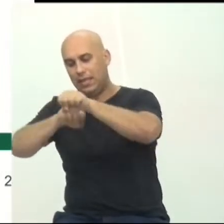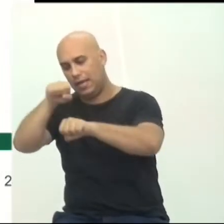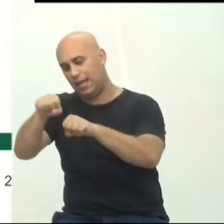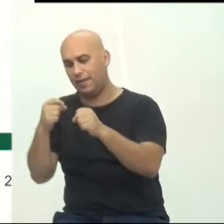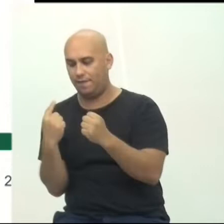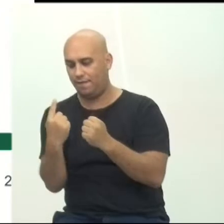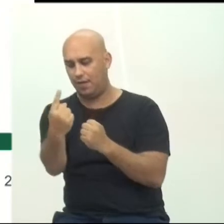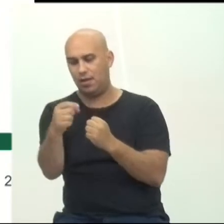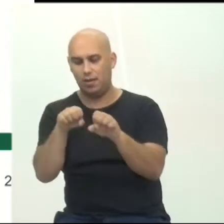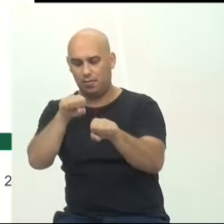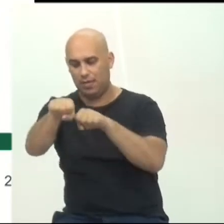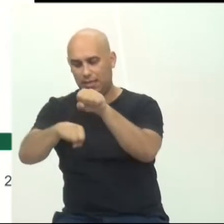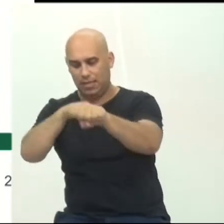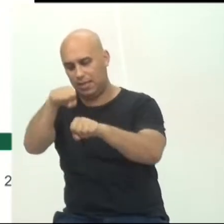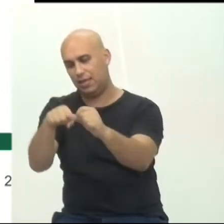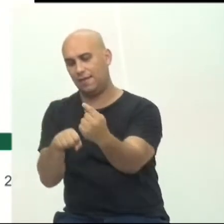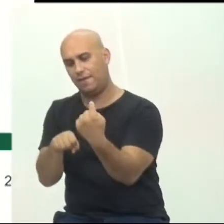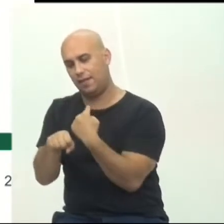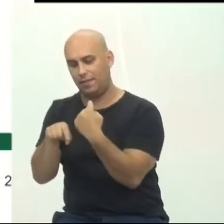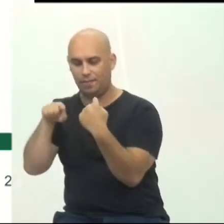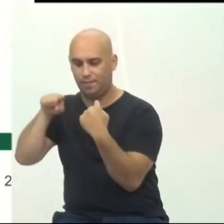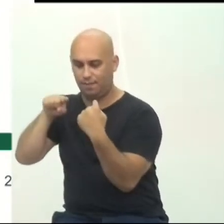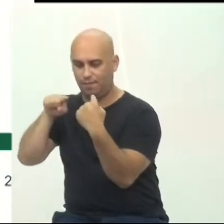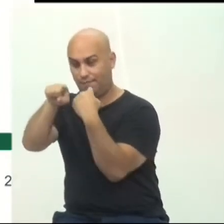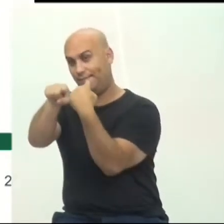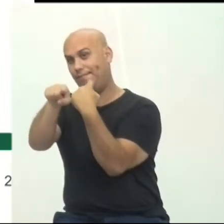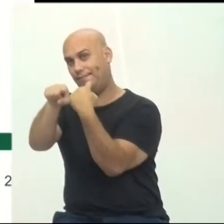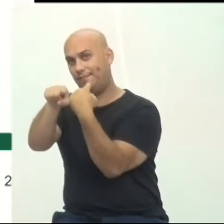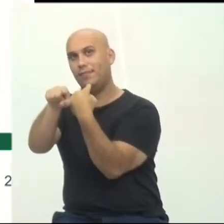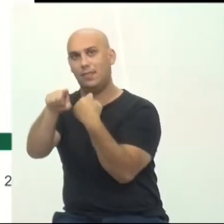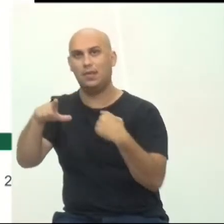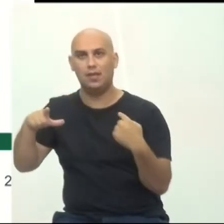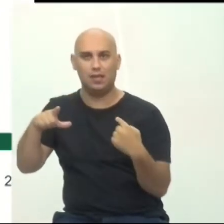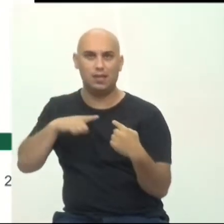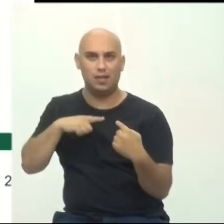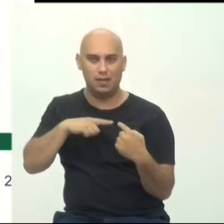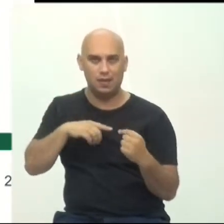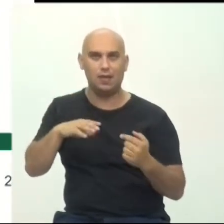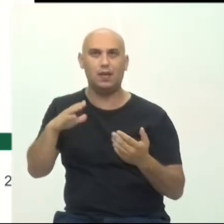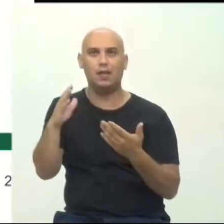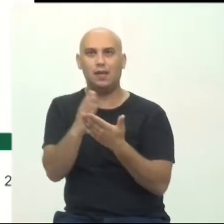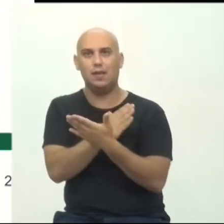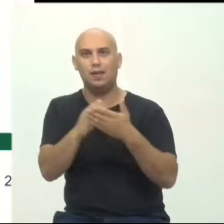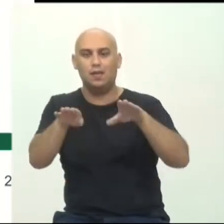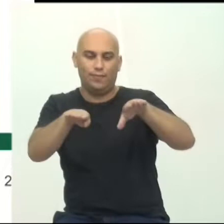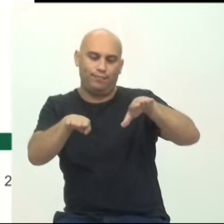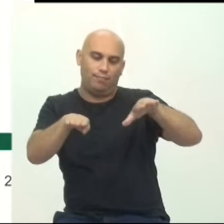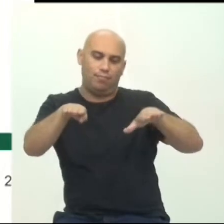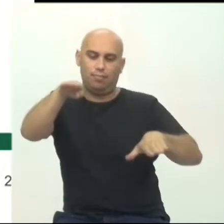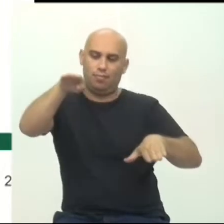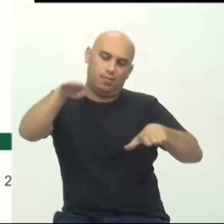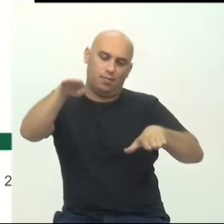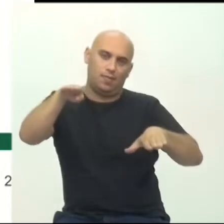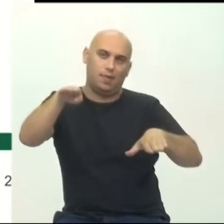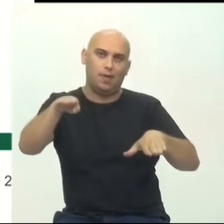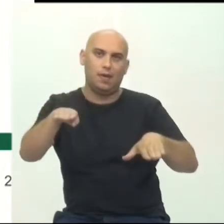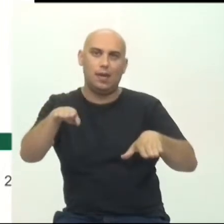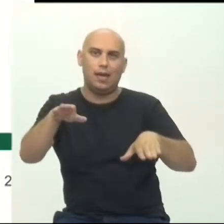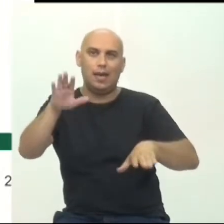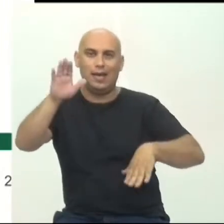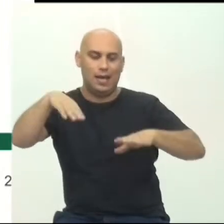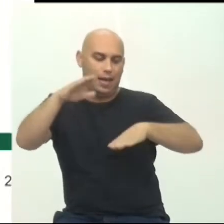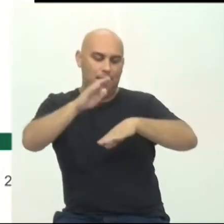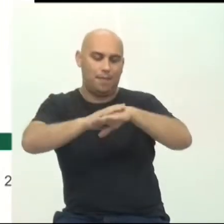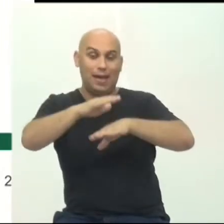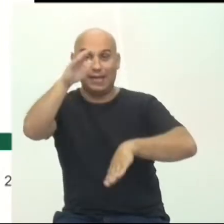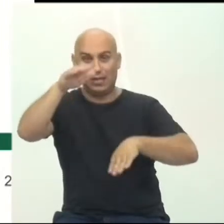tem a ciclovia, tem um muro de contenção, tem o desnível, e lá na parte de cima aí fica o passeio público,